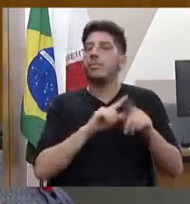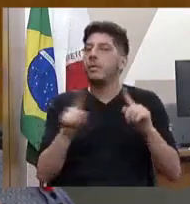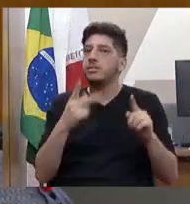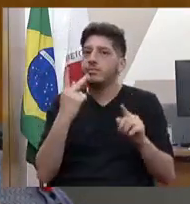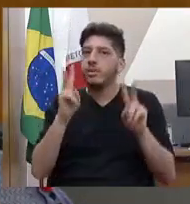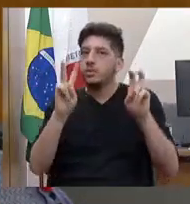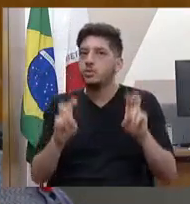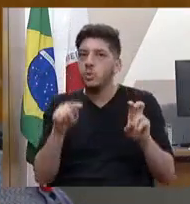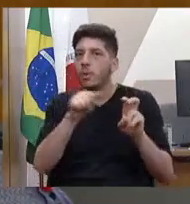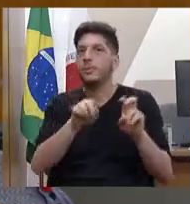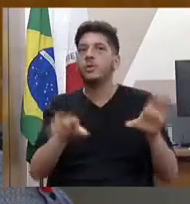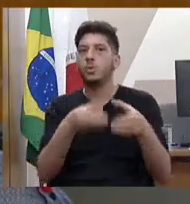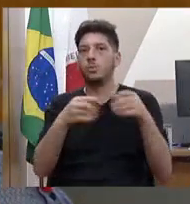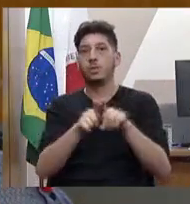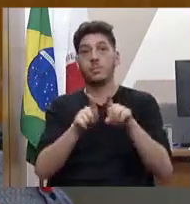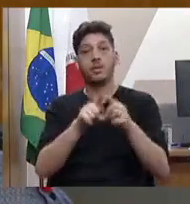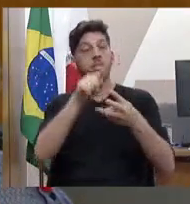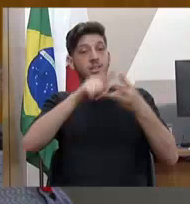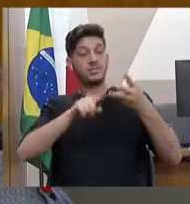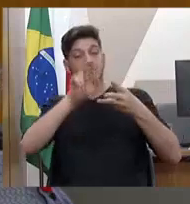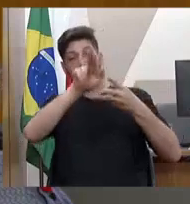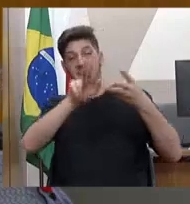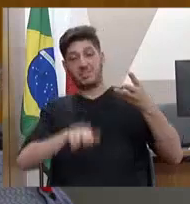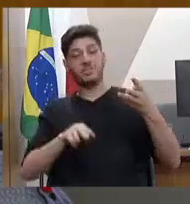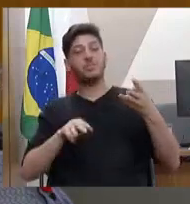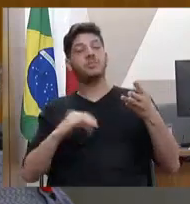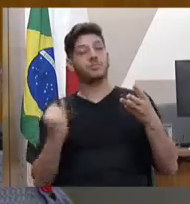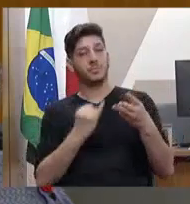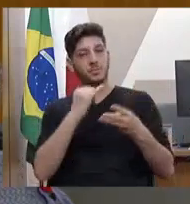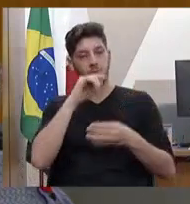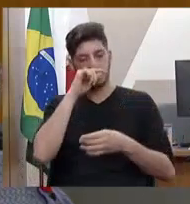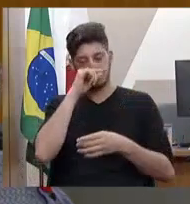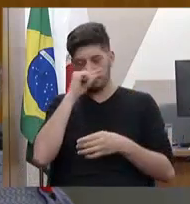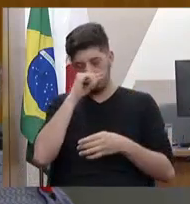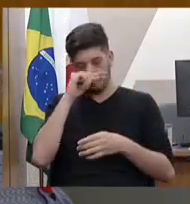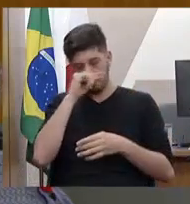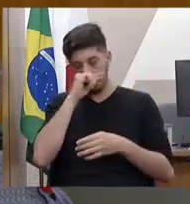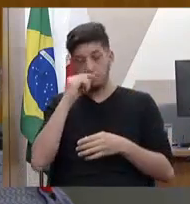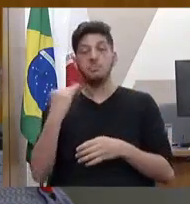falar três coisas que elas são importantes primeiro